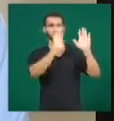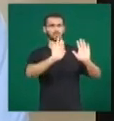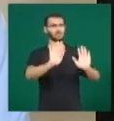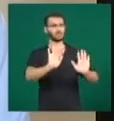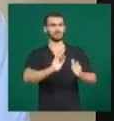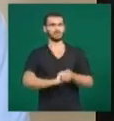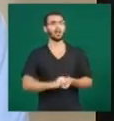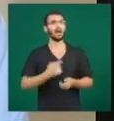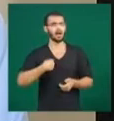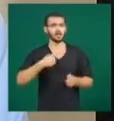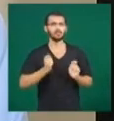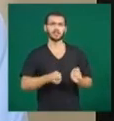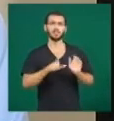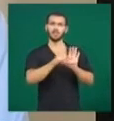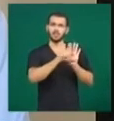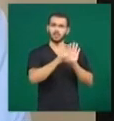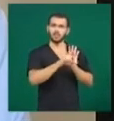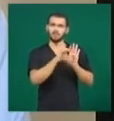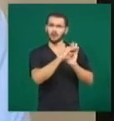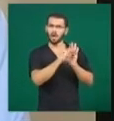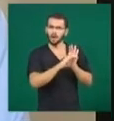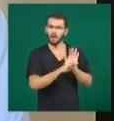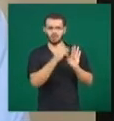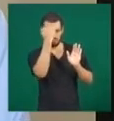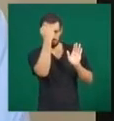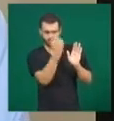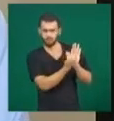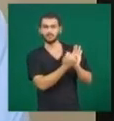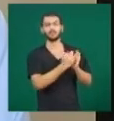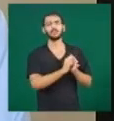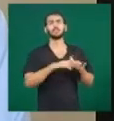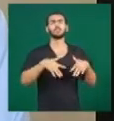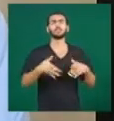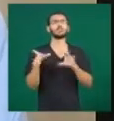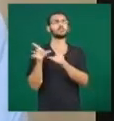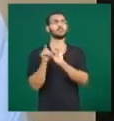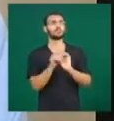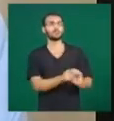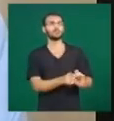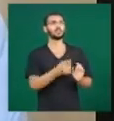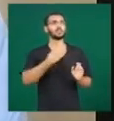somos subordinados às leis federais e, nesse contexto, nós